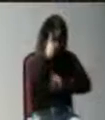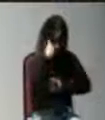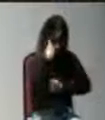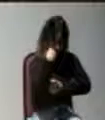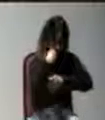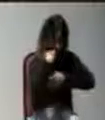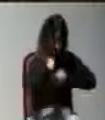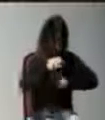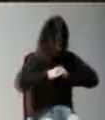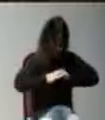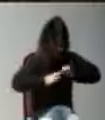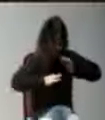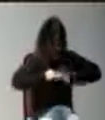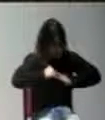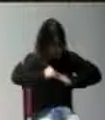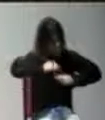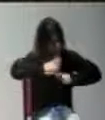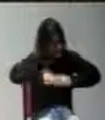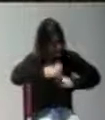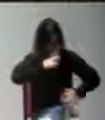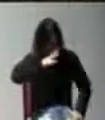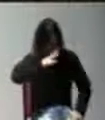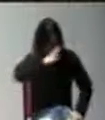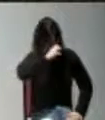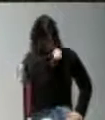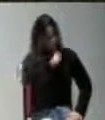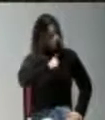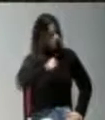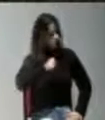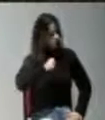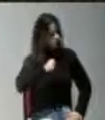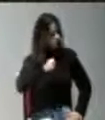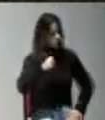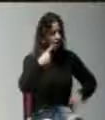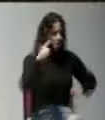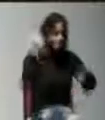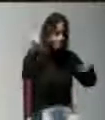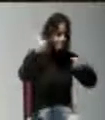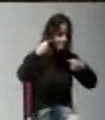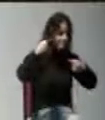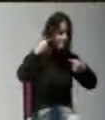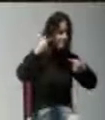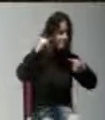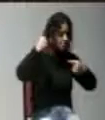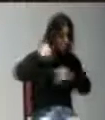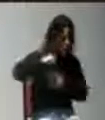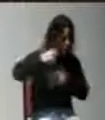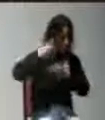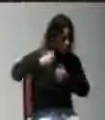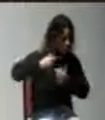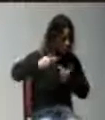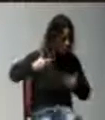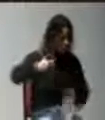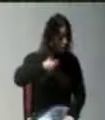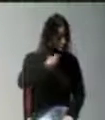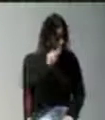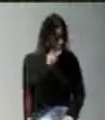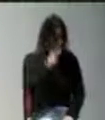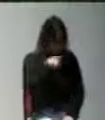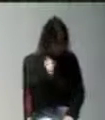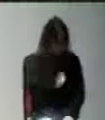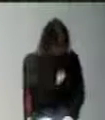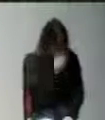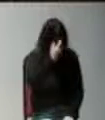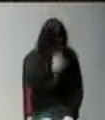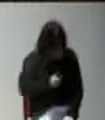fortemente, ou que simplesmente nos nega e rejeita. O que dizemos de nós mesmos, escreve Butler, é sempre de